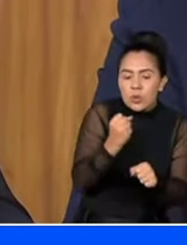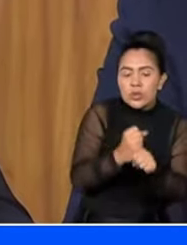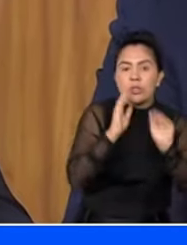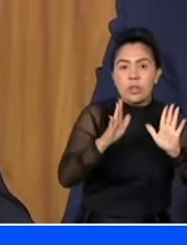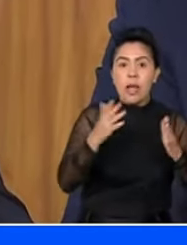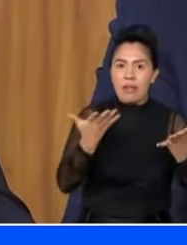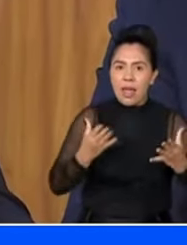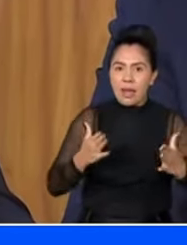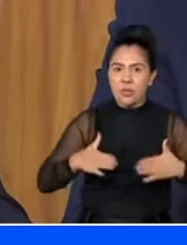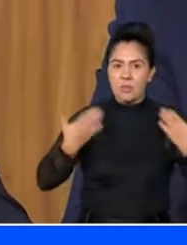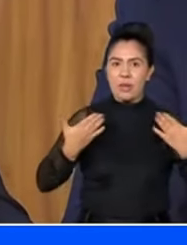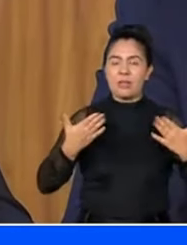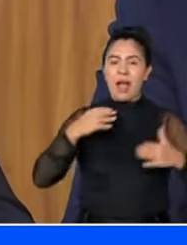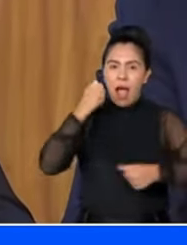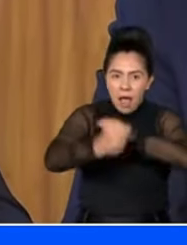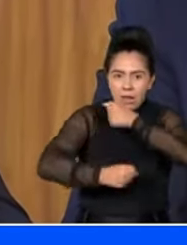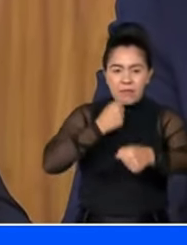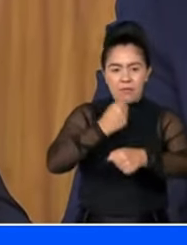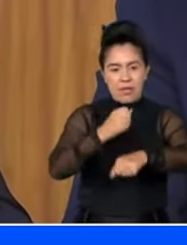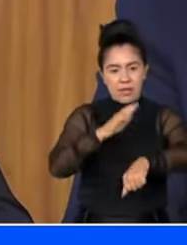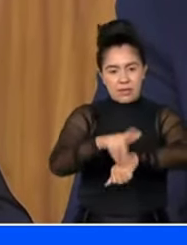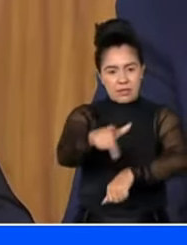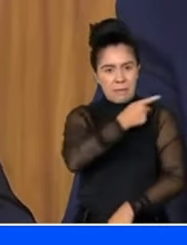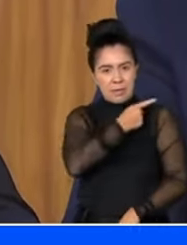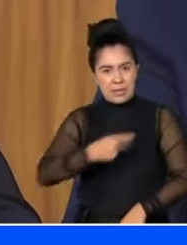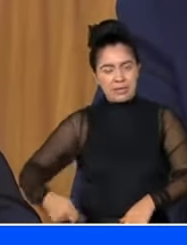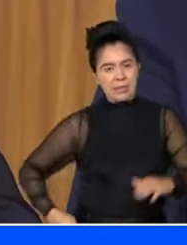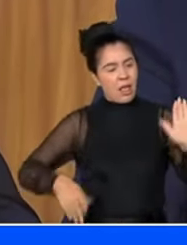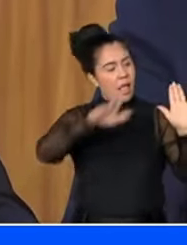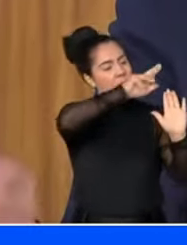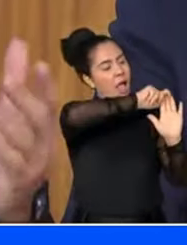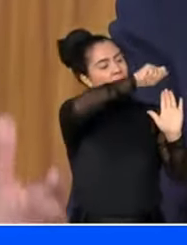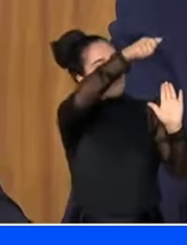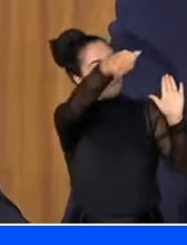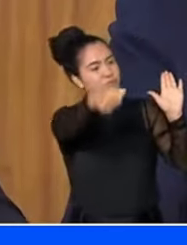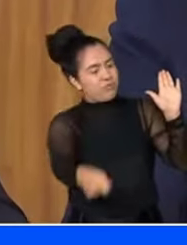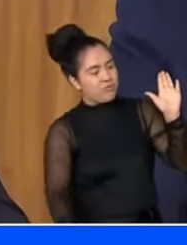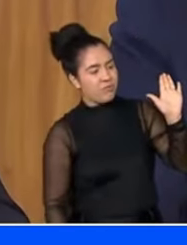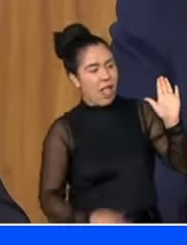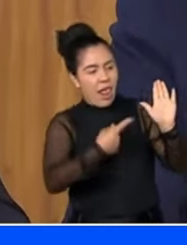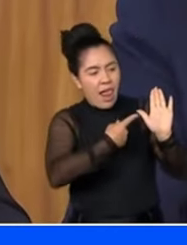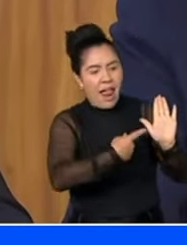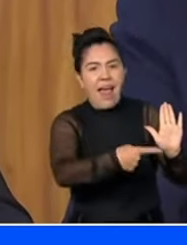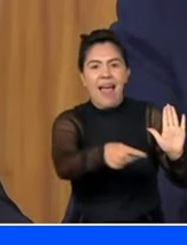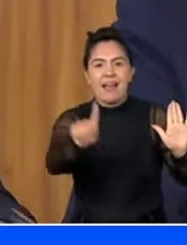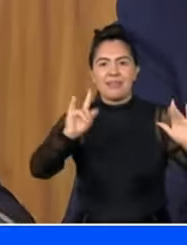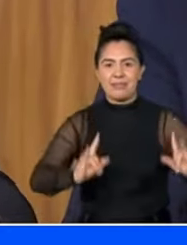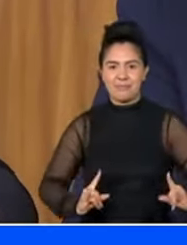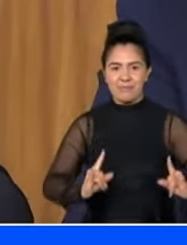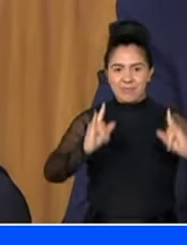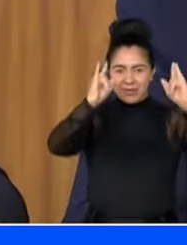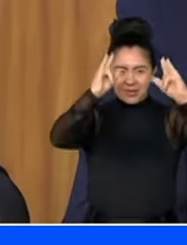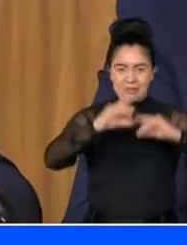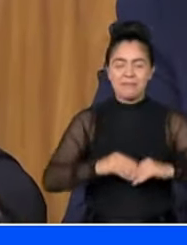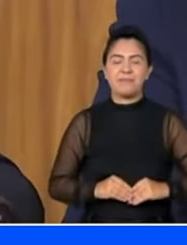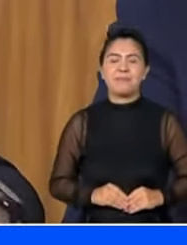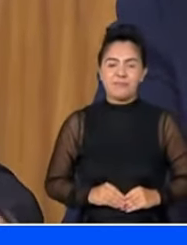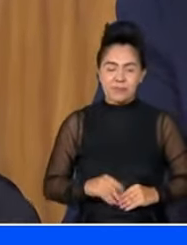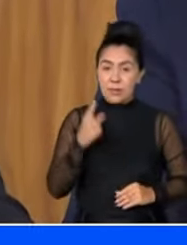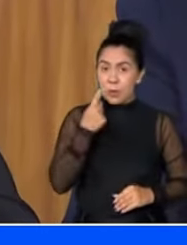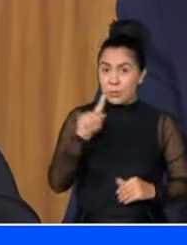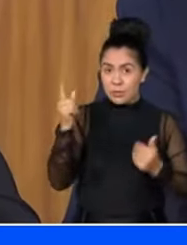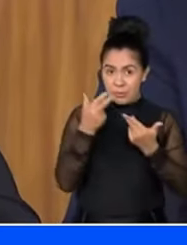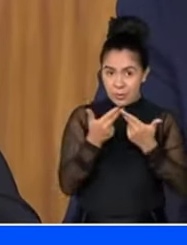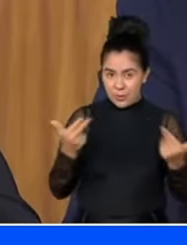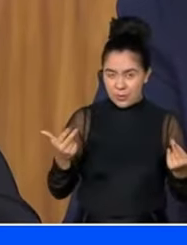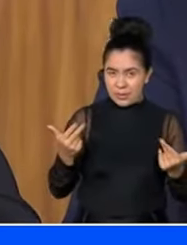senhor poder encerrar a placa lá, comemorando a maior idade da Apex, mas também um endereço para os nossos colaboradores. E, por último, eu estou sendo muito cobrado,